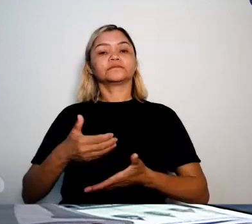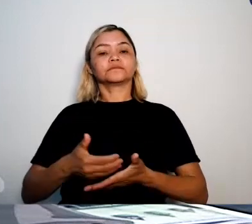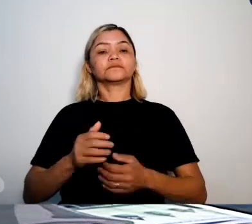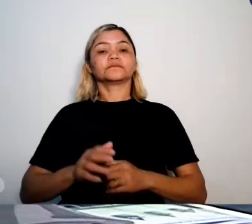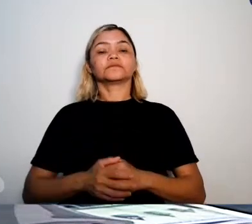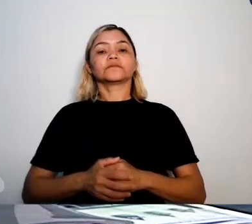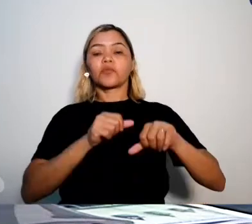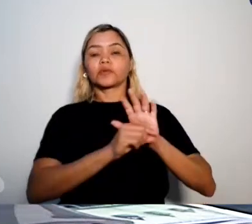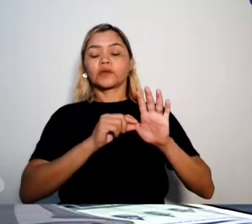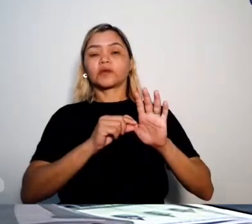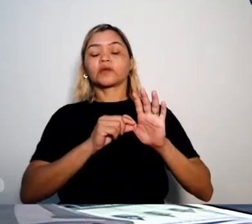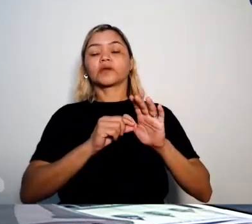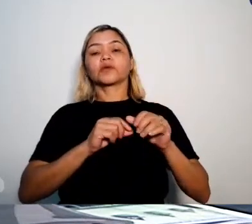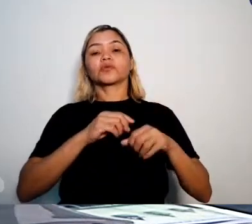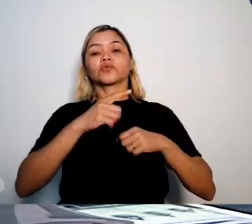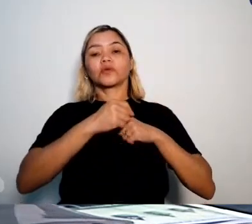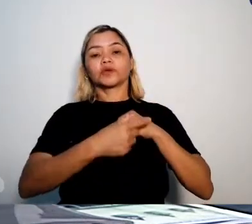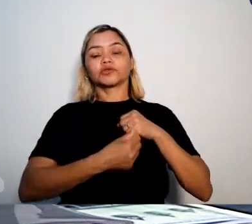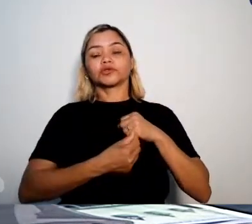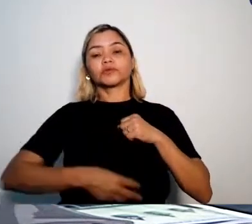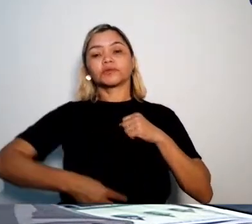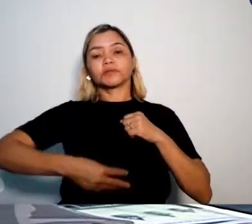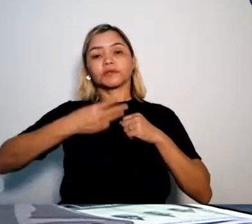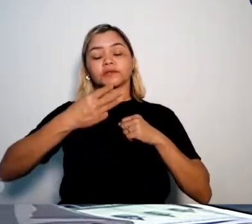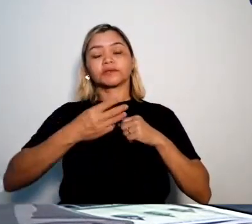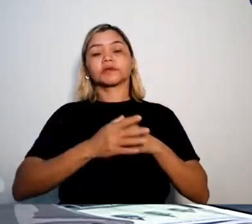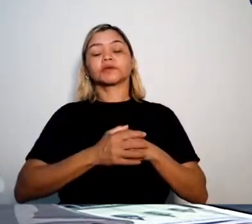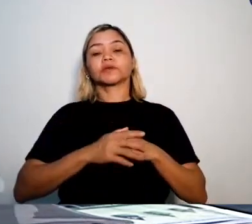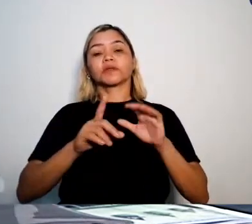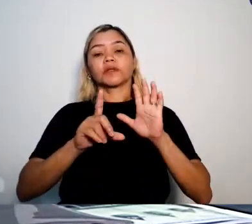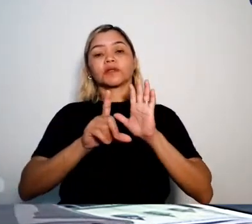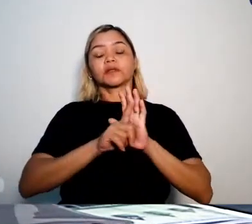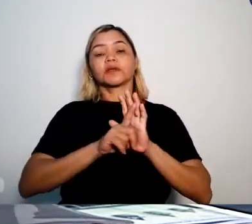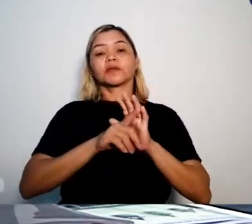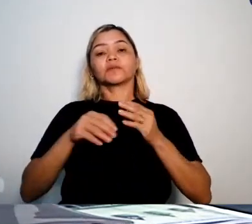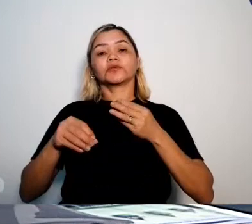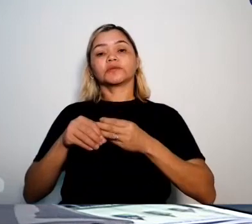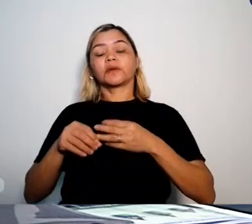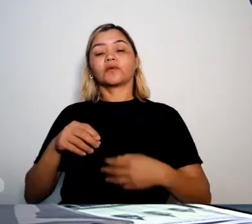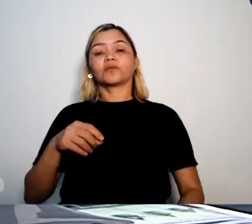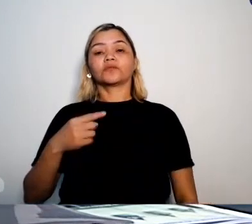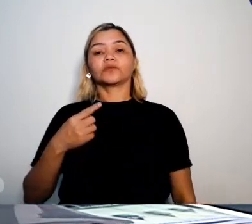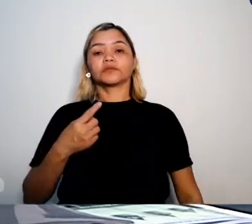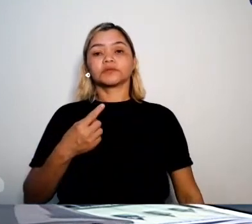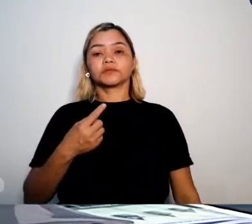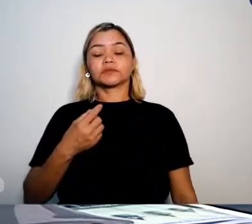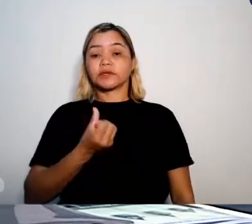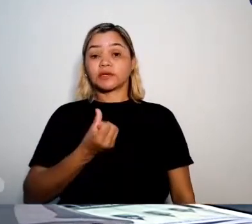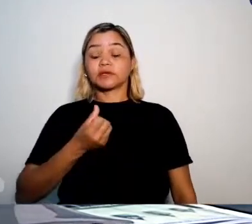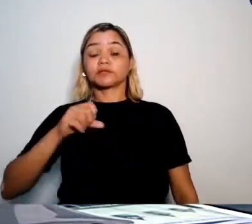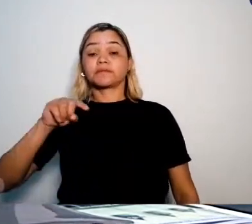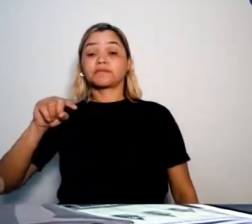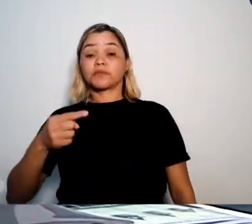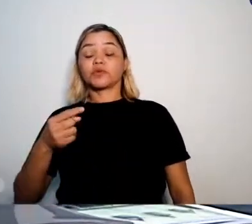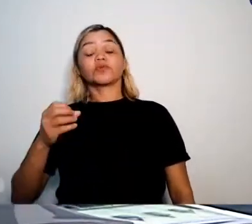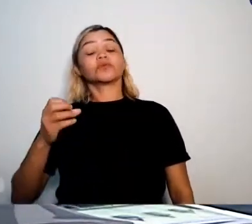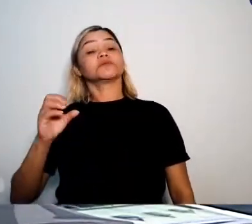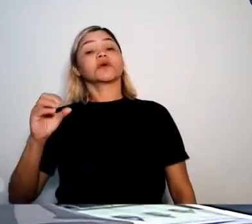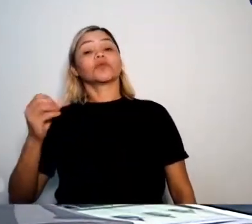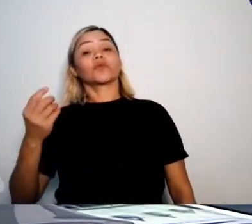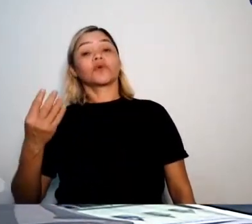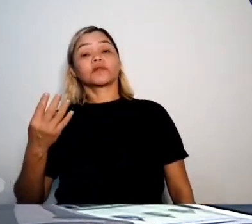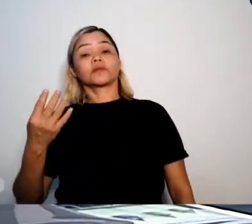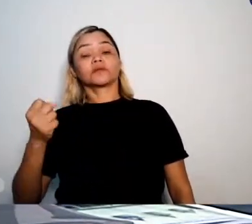único do artigo 3º da Lei Municipal número 6.048, de